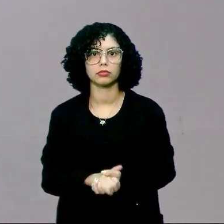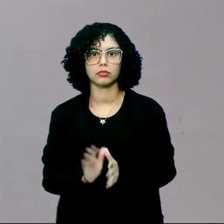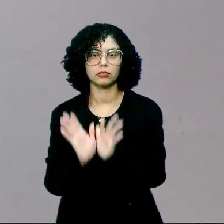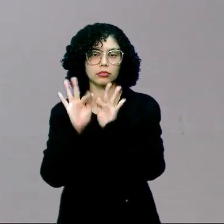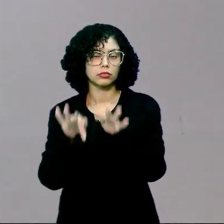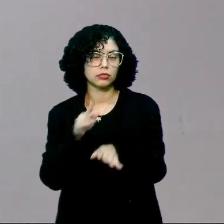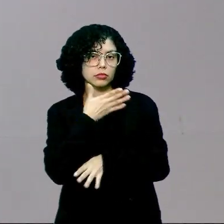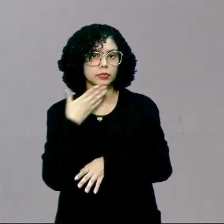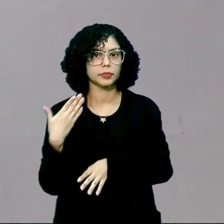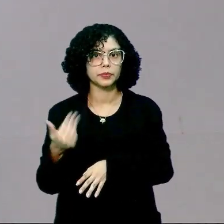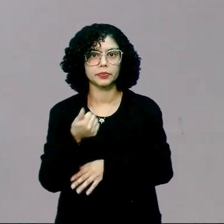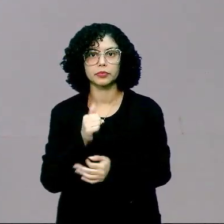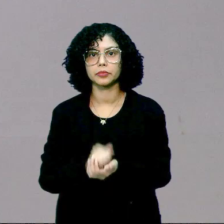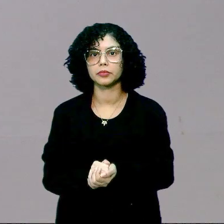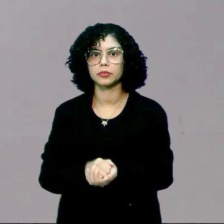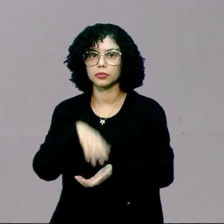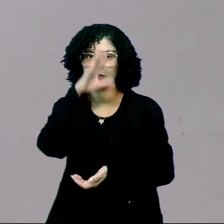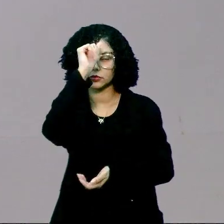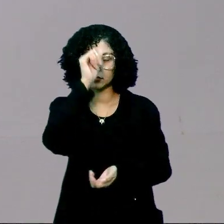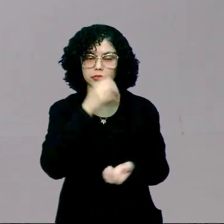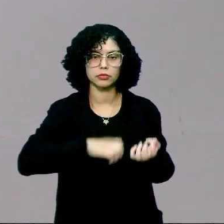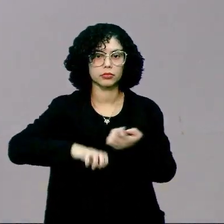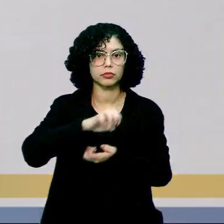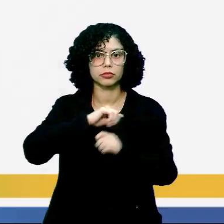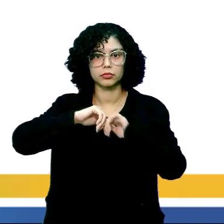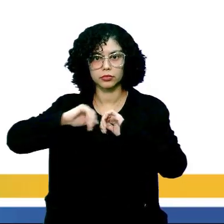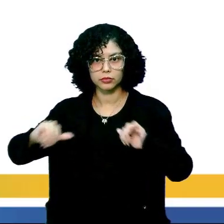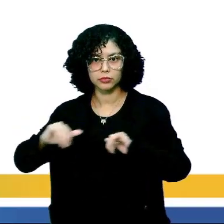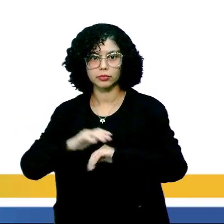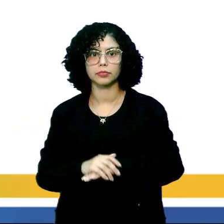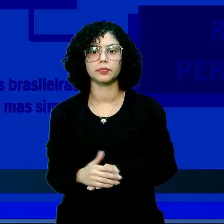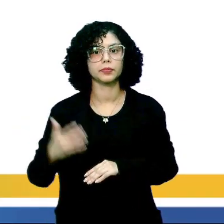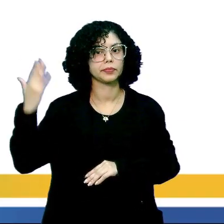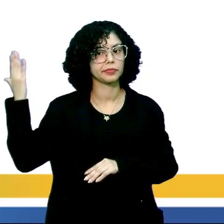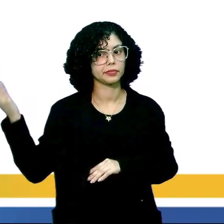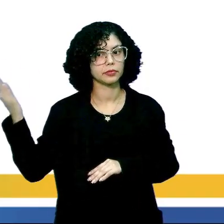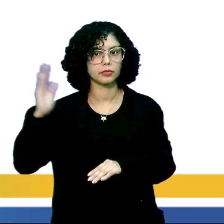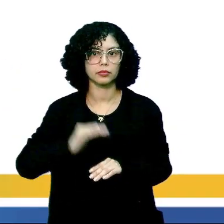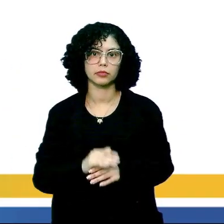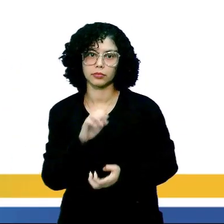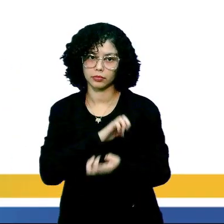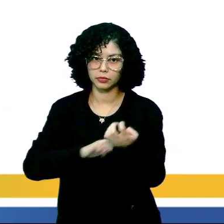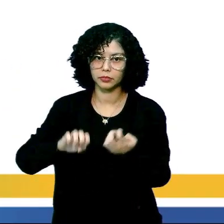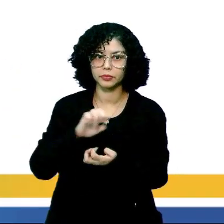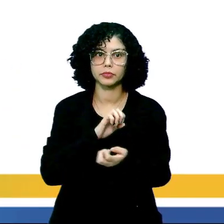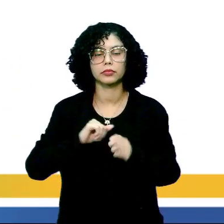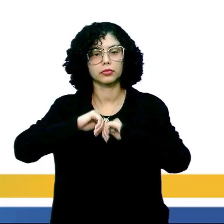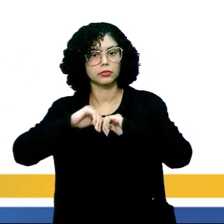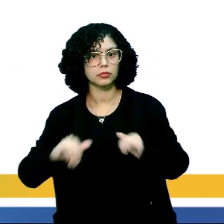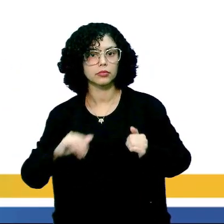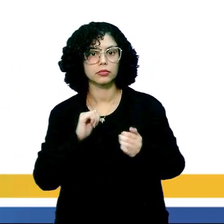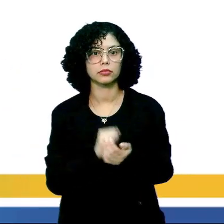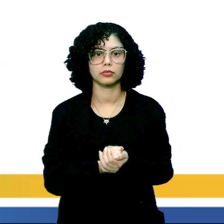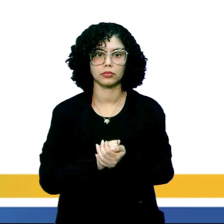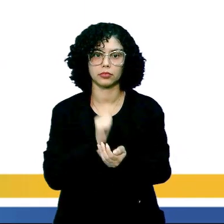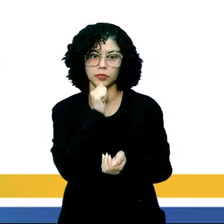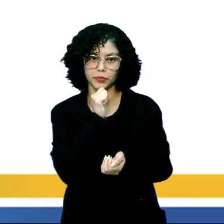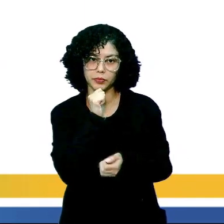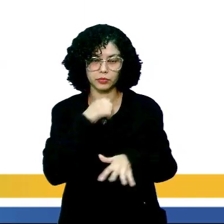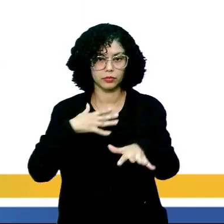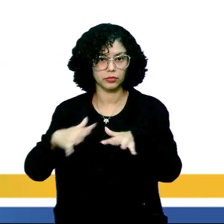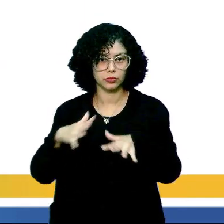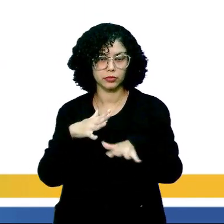nosso conhecimento sobre as revoltas separatistas. Uma revolta separatista, ela é um movimento